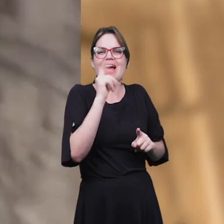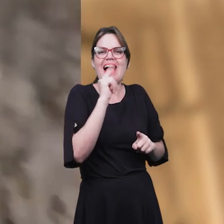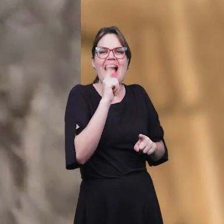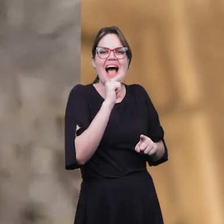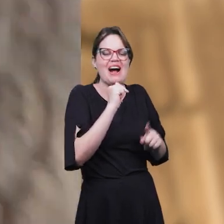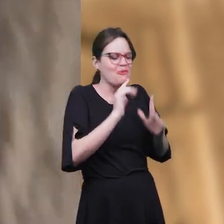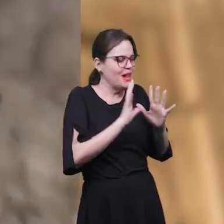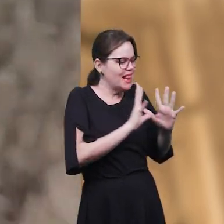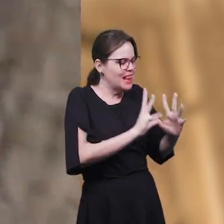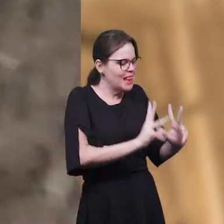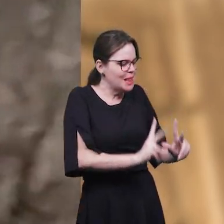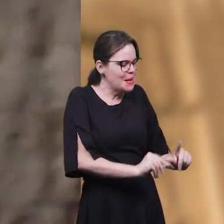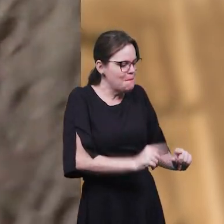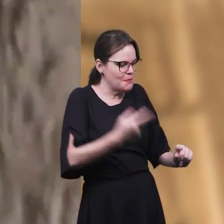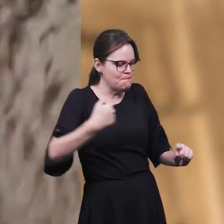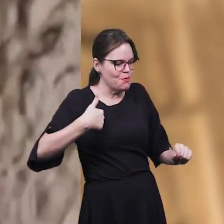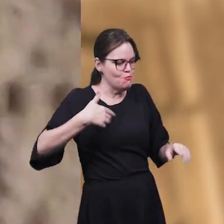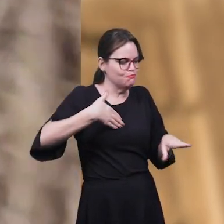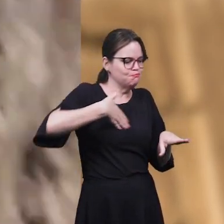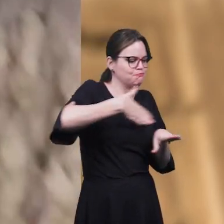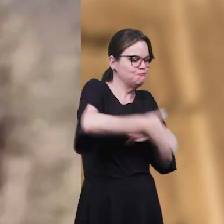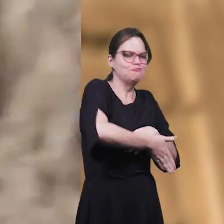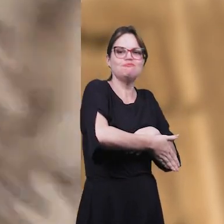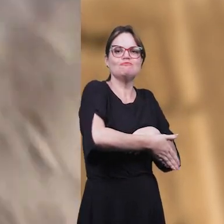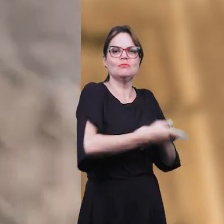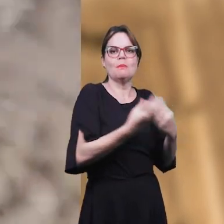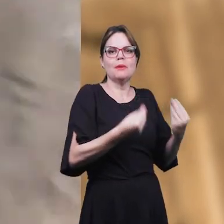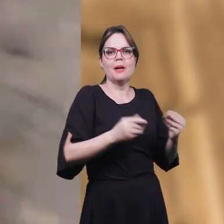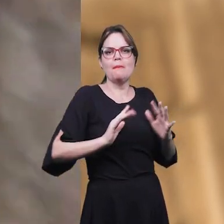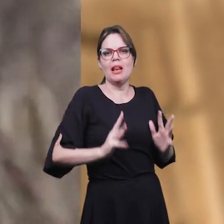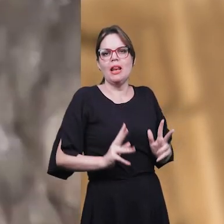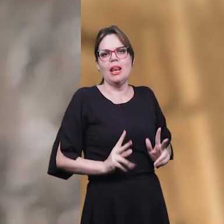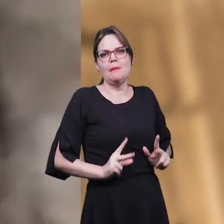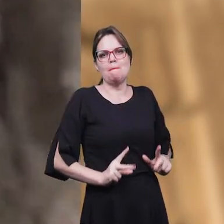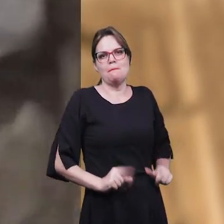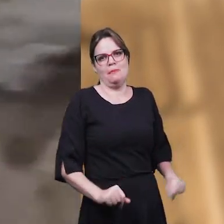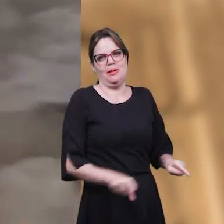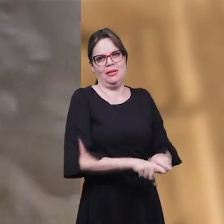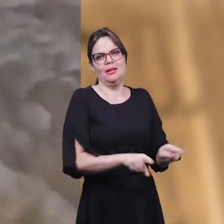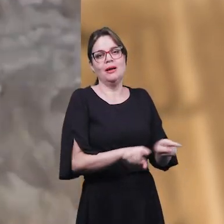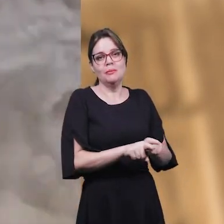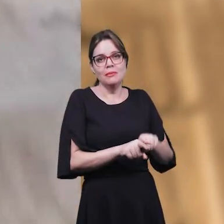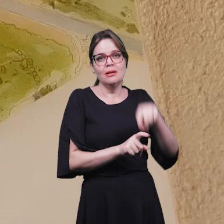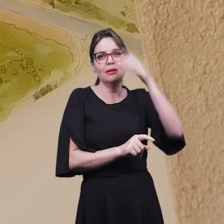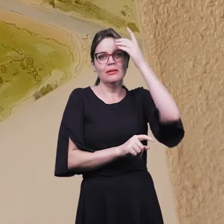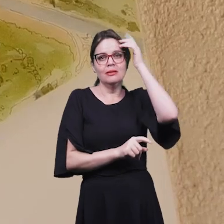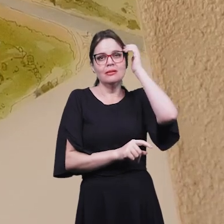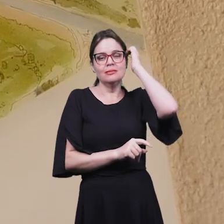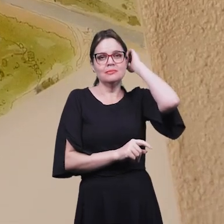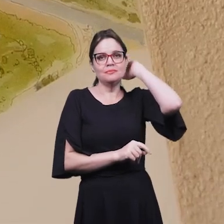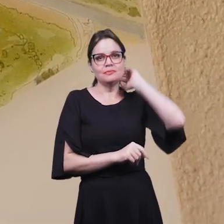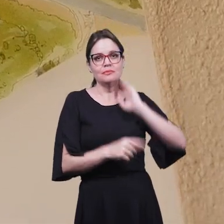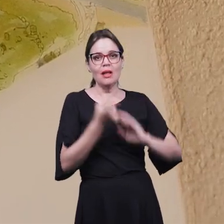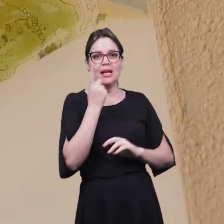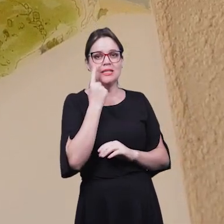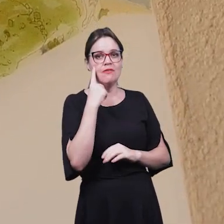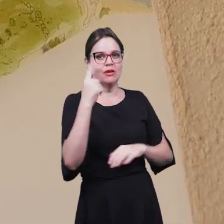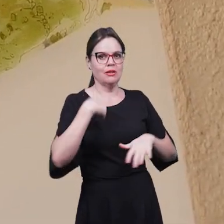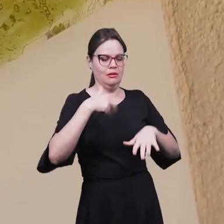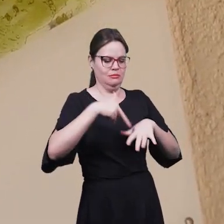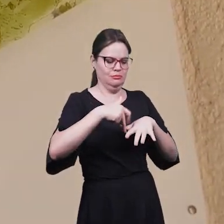purificar aqui nessa piscina de Siloé, que era de água cristalina, vinha da fonte de Gion, e